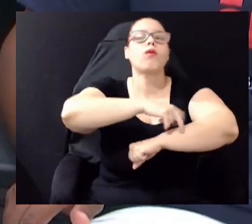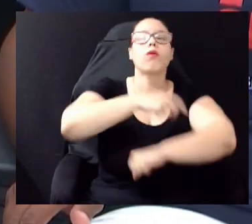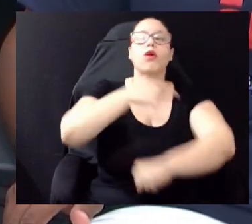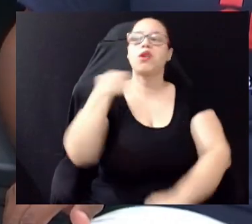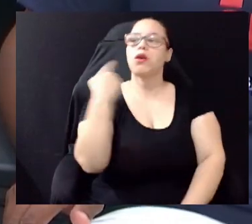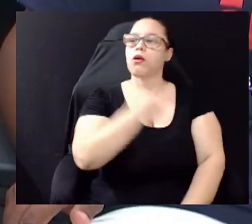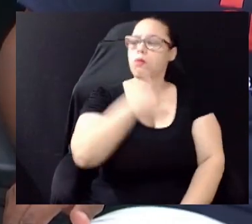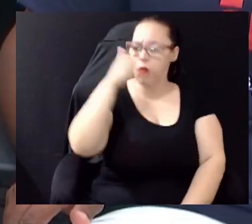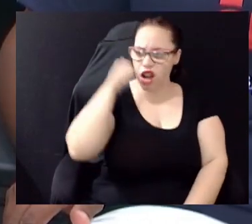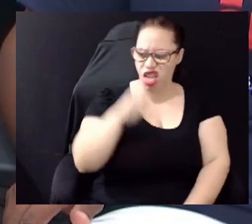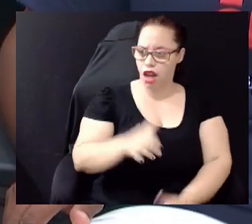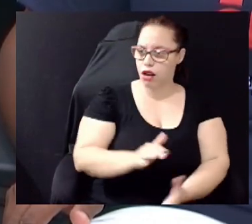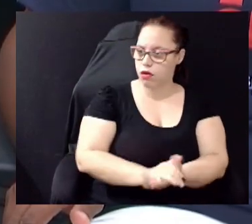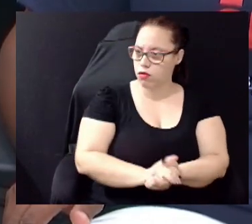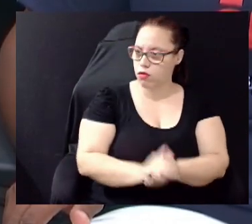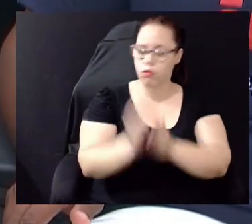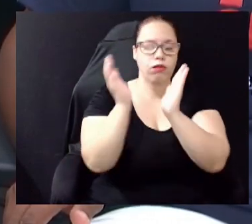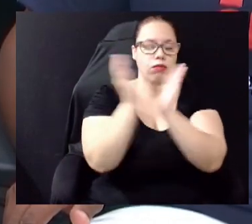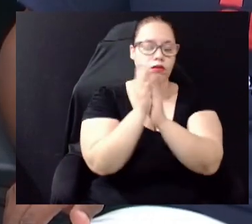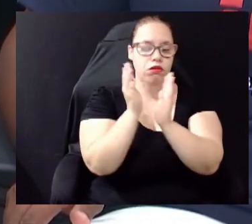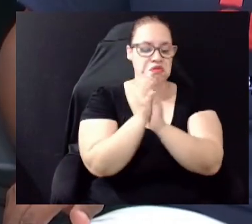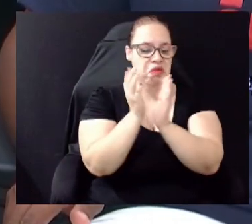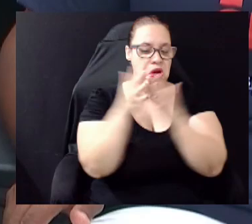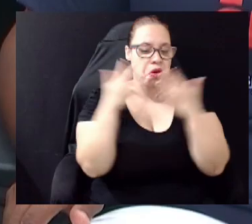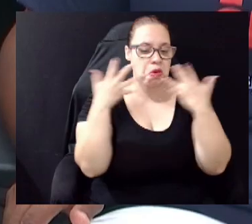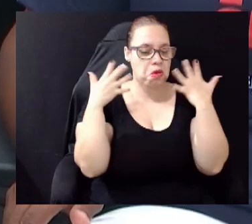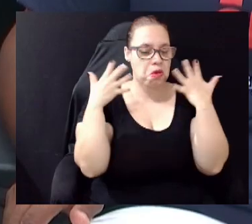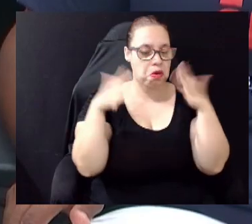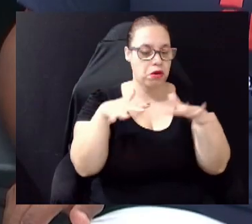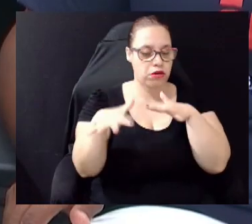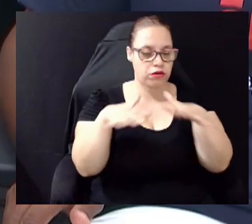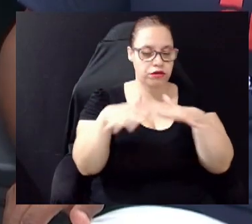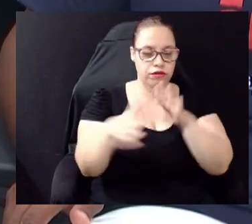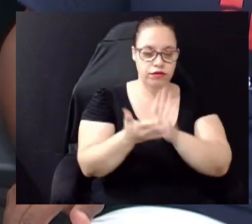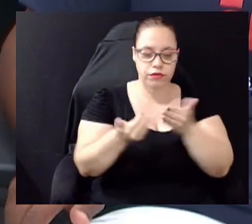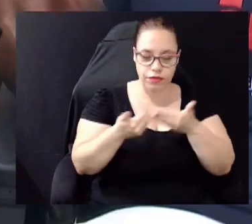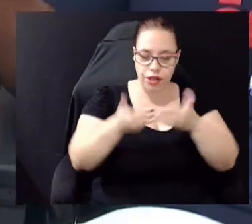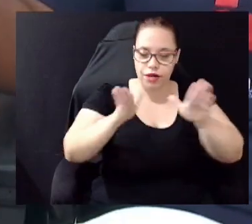eu parabenizo por esse momento e por essa abertura. Tá bom?